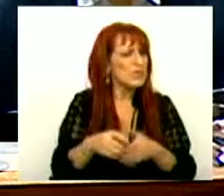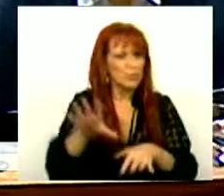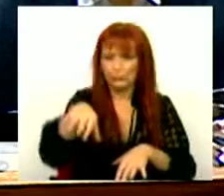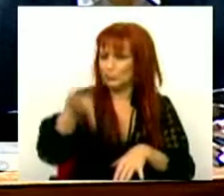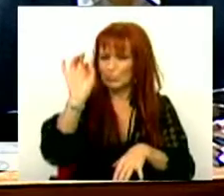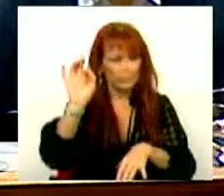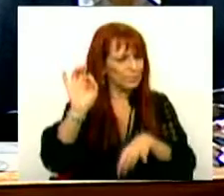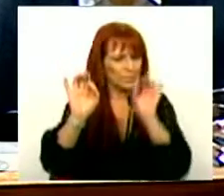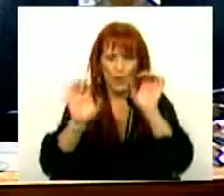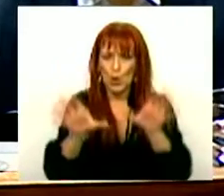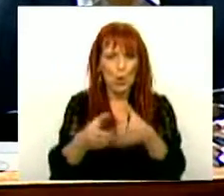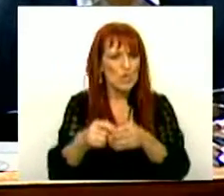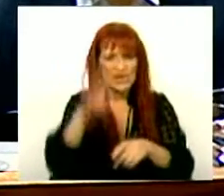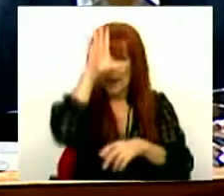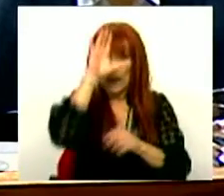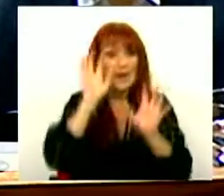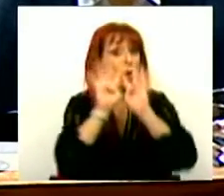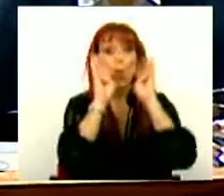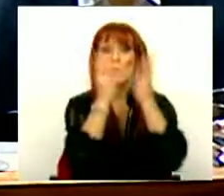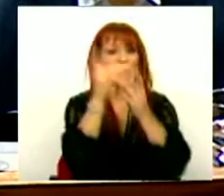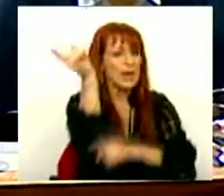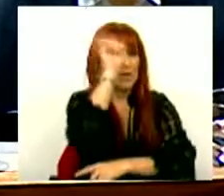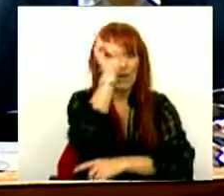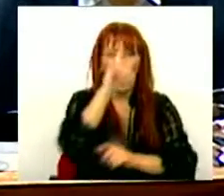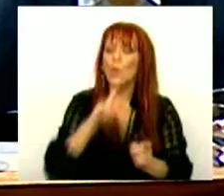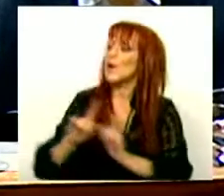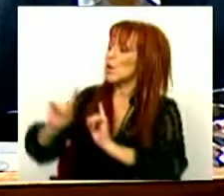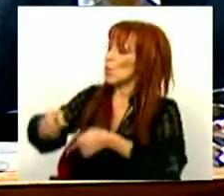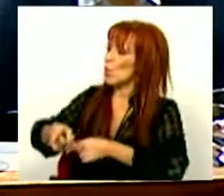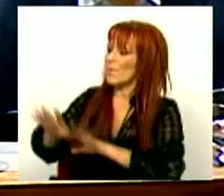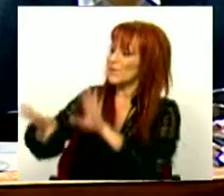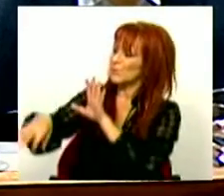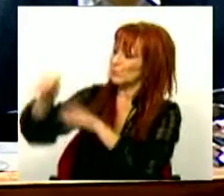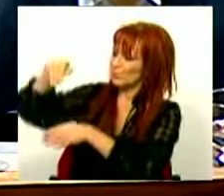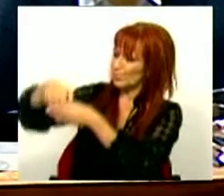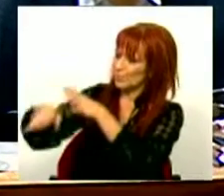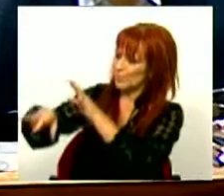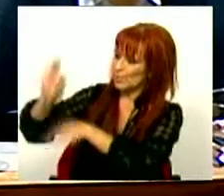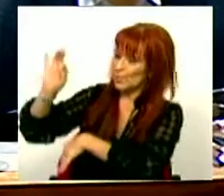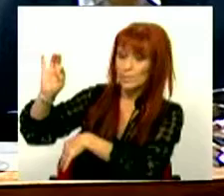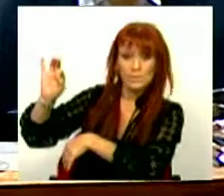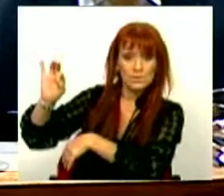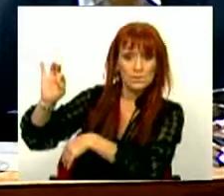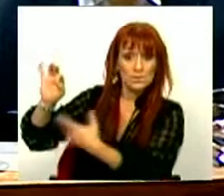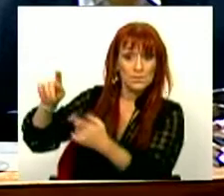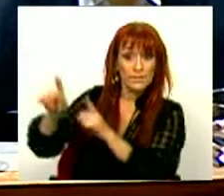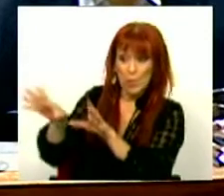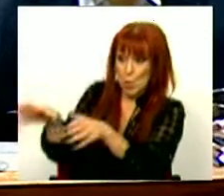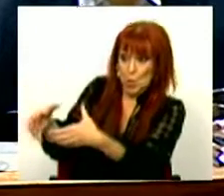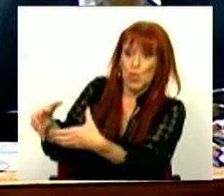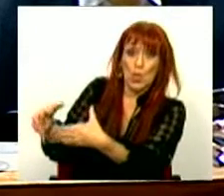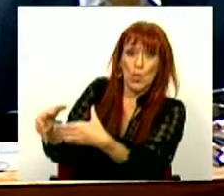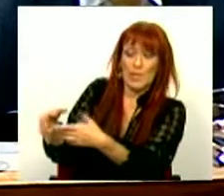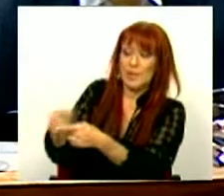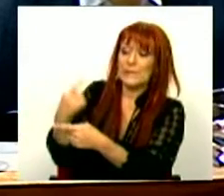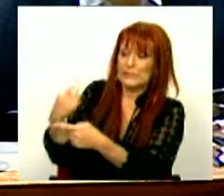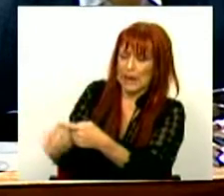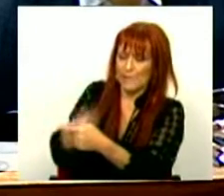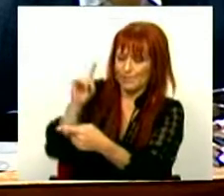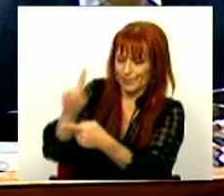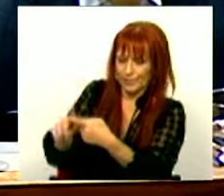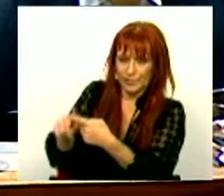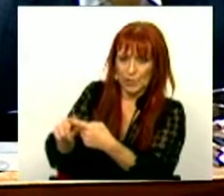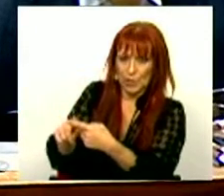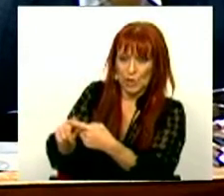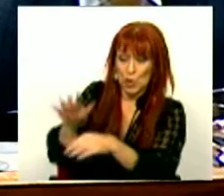designados pelo Conselho de Ministros e passem a ser eleitos por um colégio que compreenda